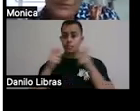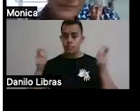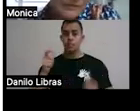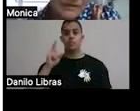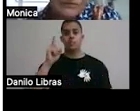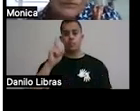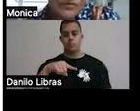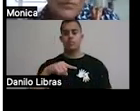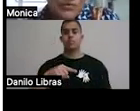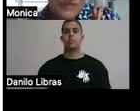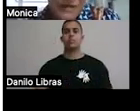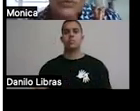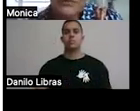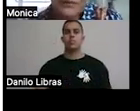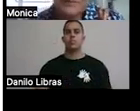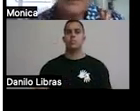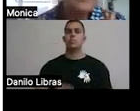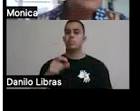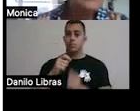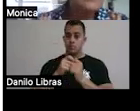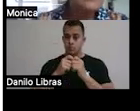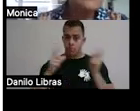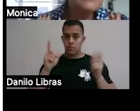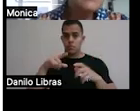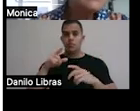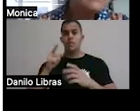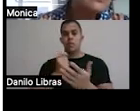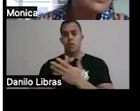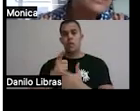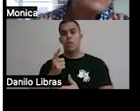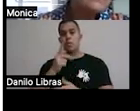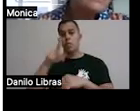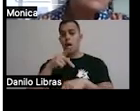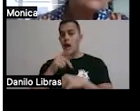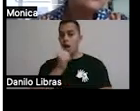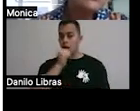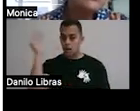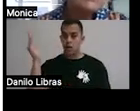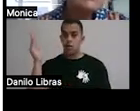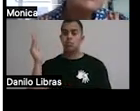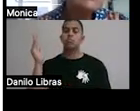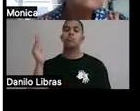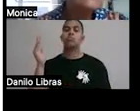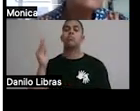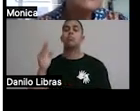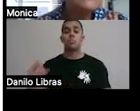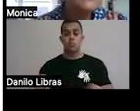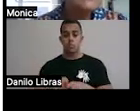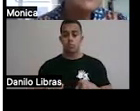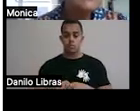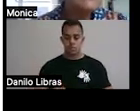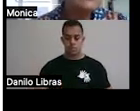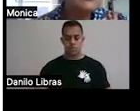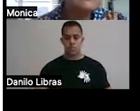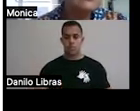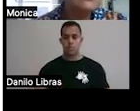são, são importados. Uhum. E, além disso, eles têm reação cruzada. O que é essa reação cruzada? Que